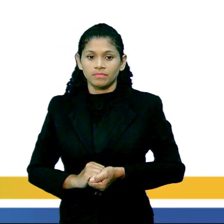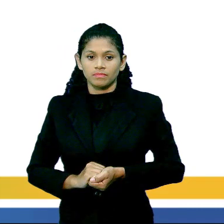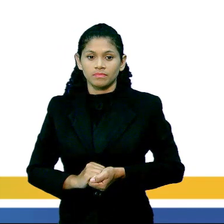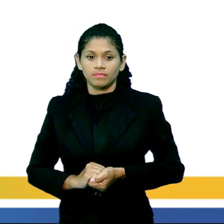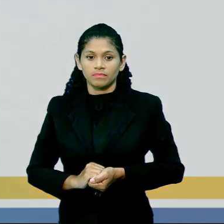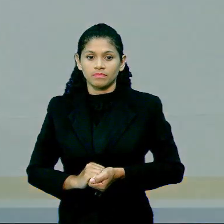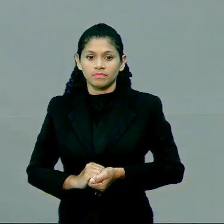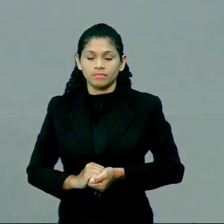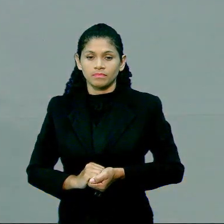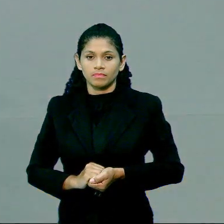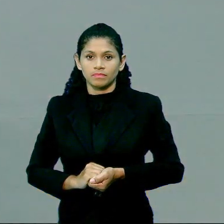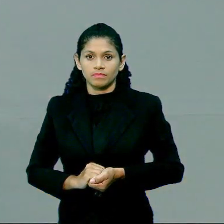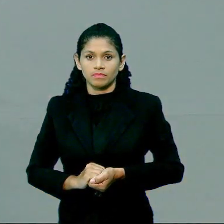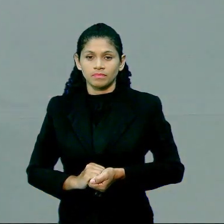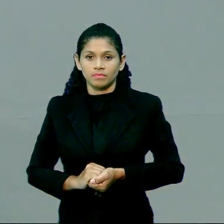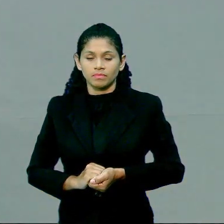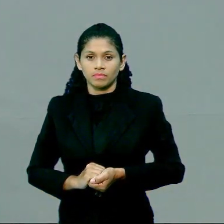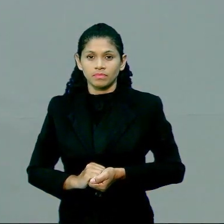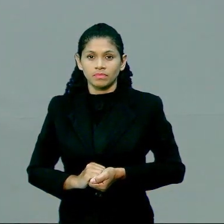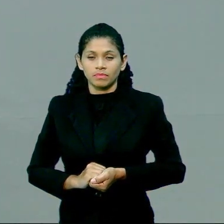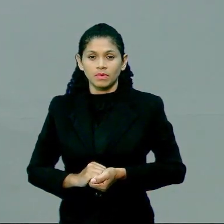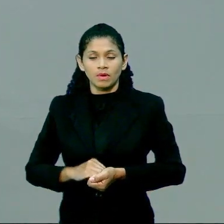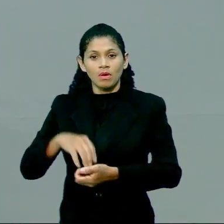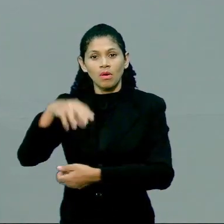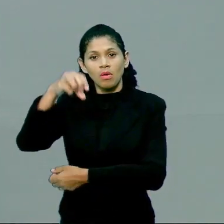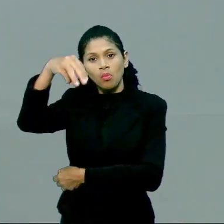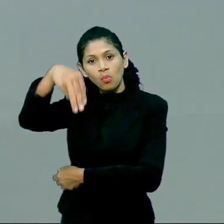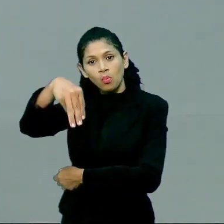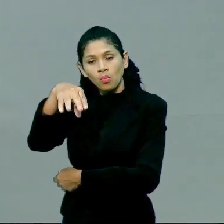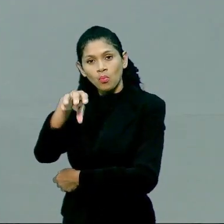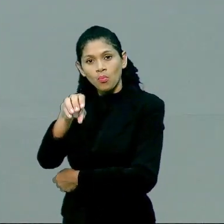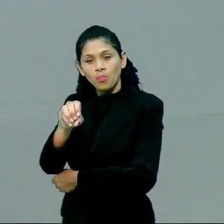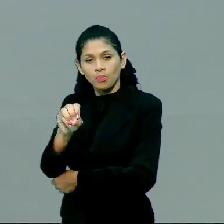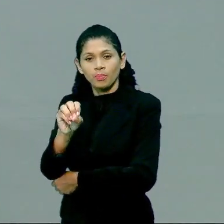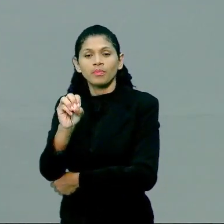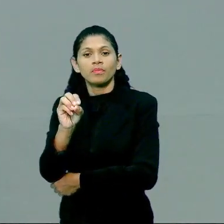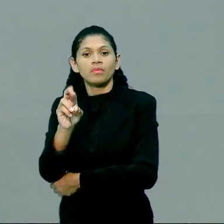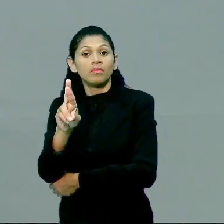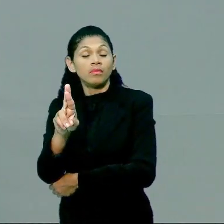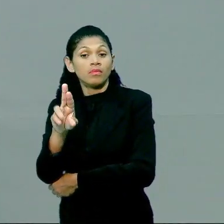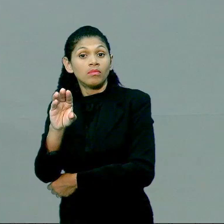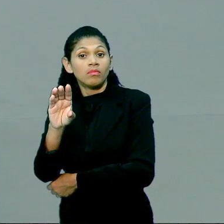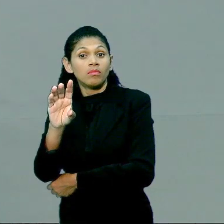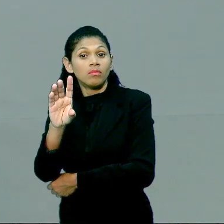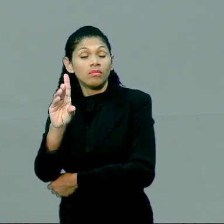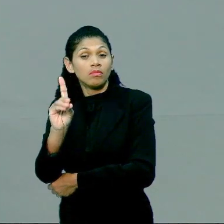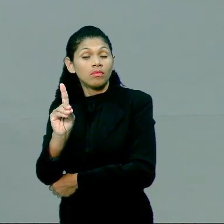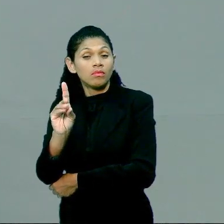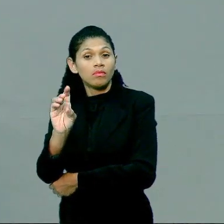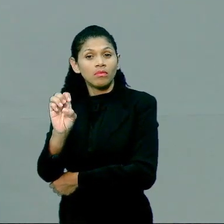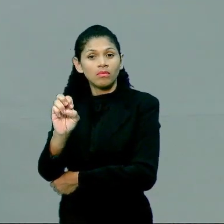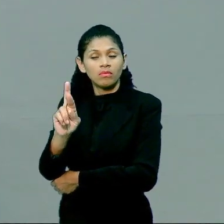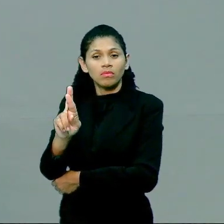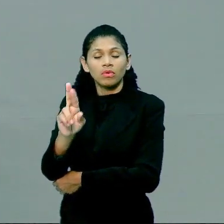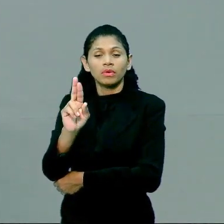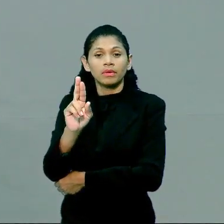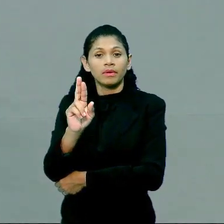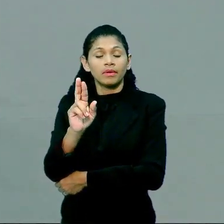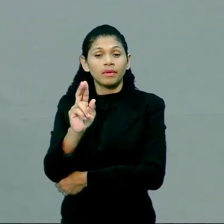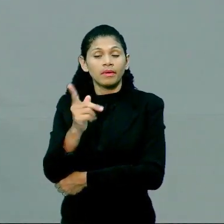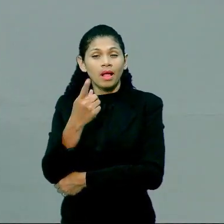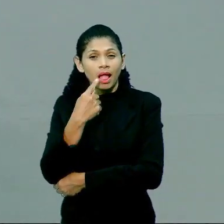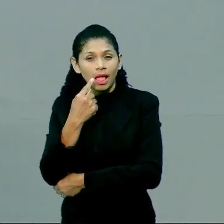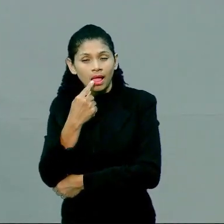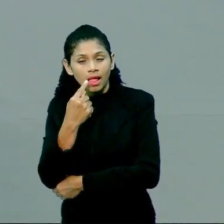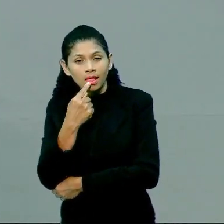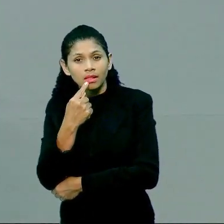então quando a gente fala morder a língua aqui né a gente falar Mordi minha língua quer dizer o que que você